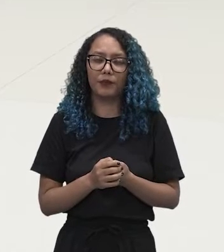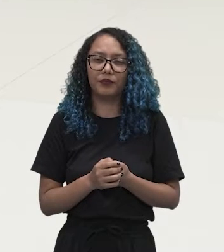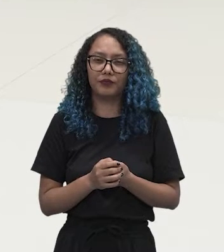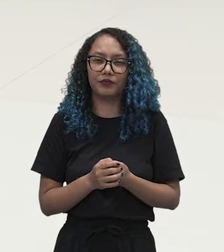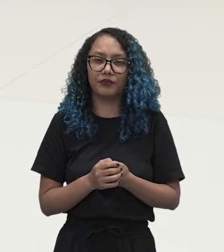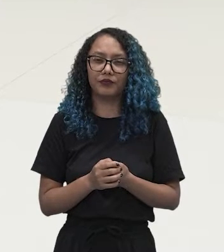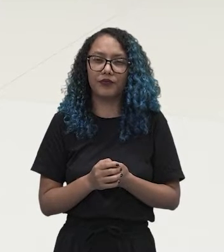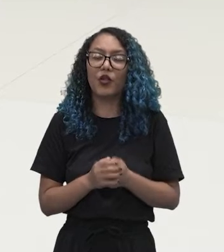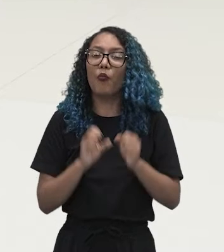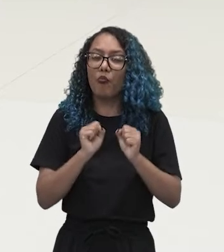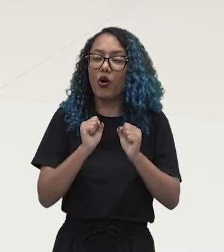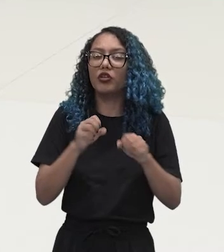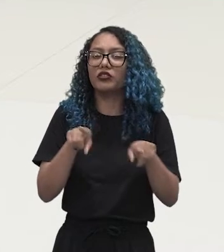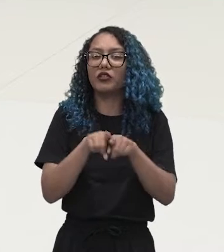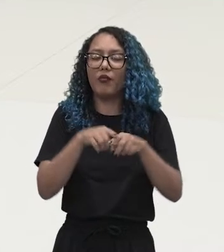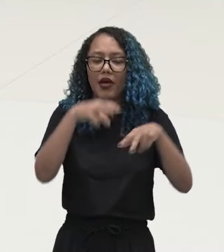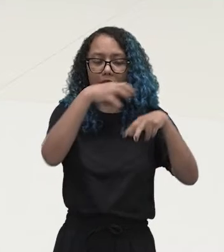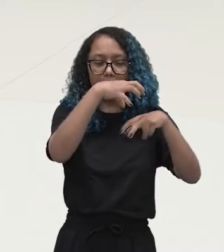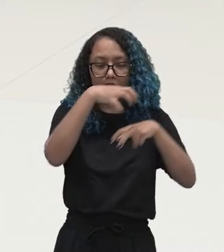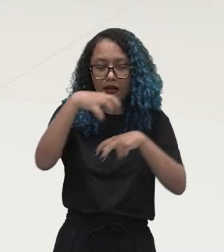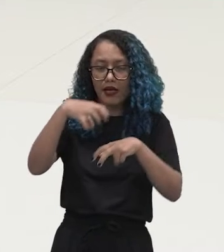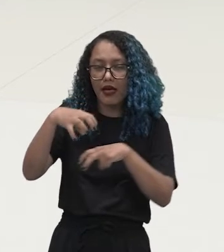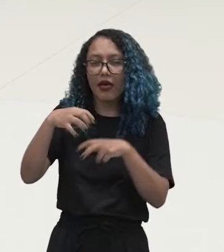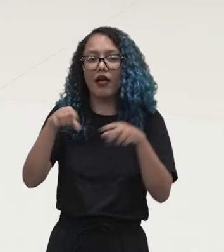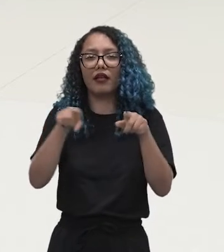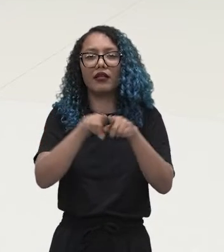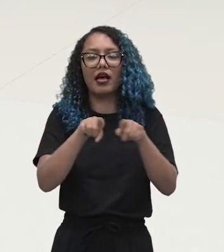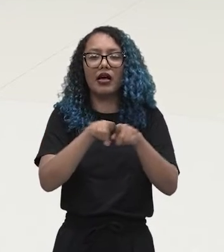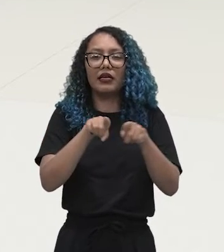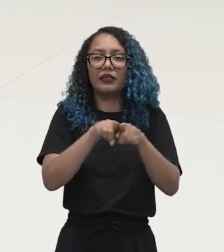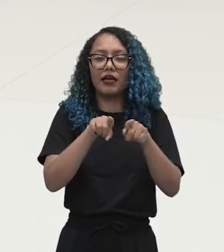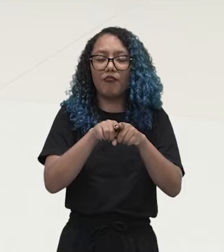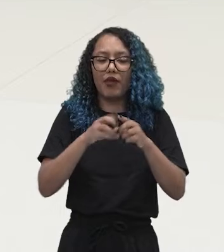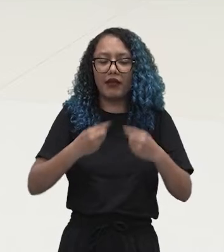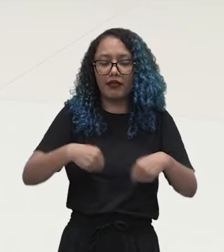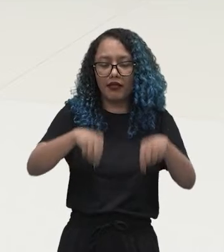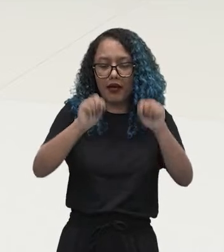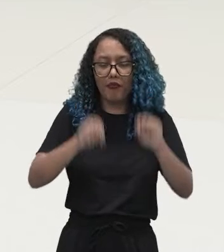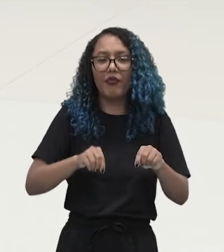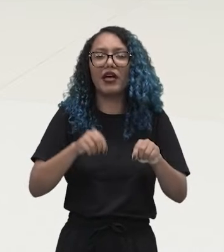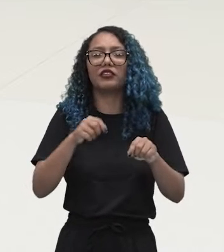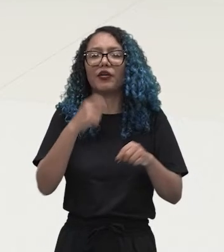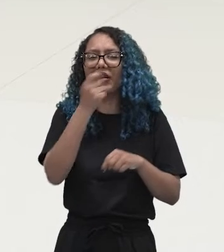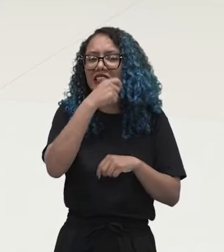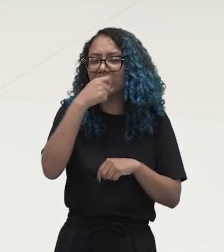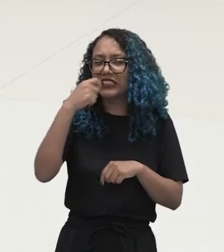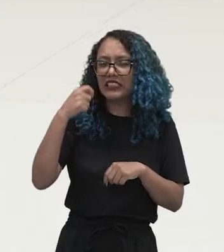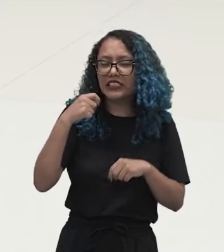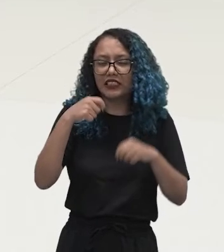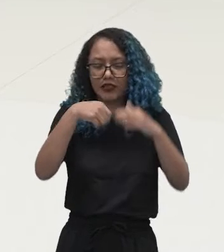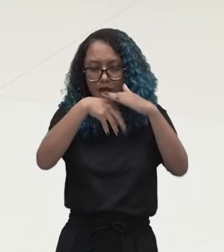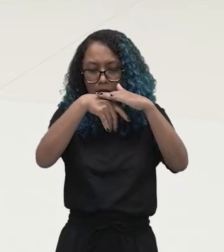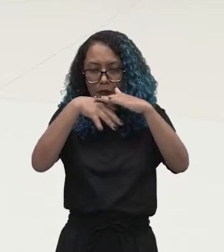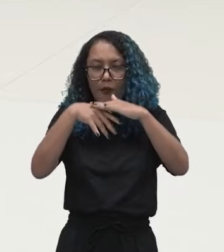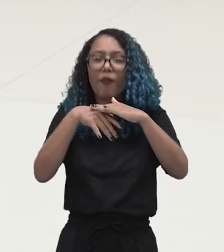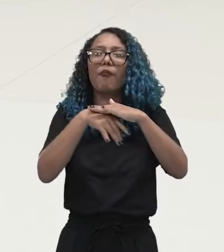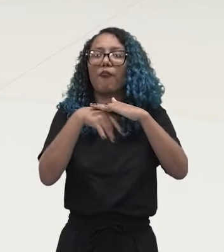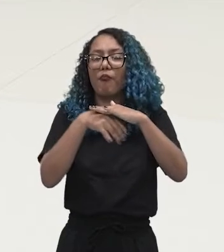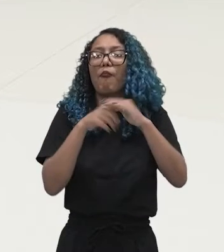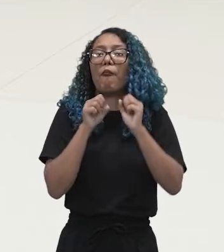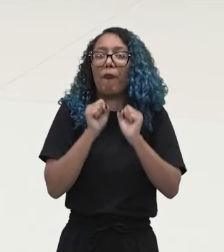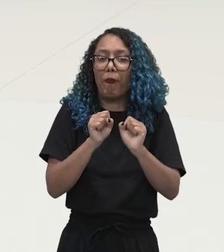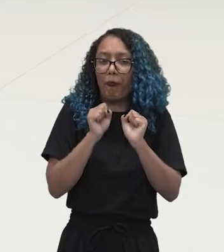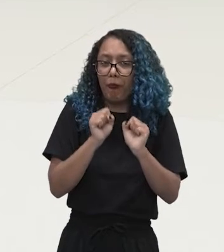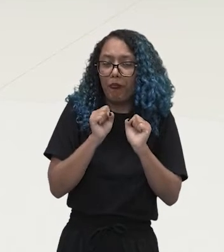em paraquedas, em tapetes, nas cerdas de escova de dente. Então, observem a importância